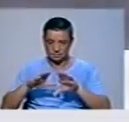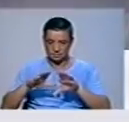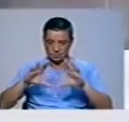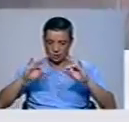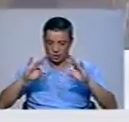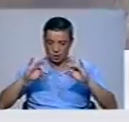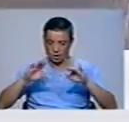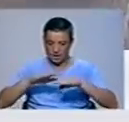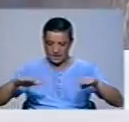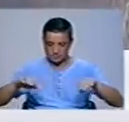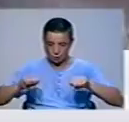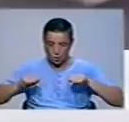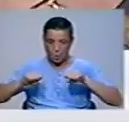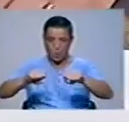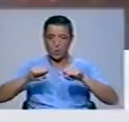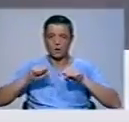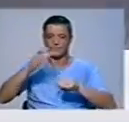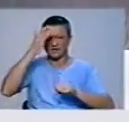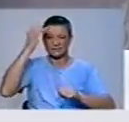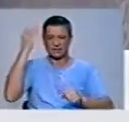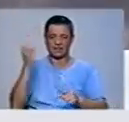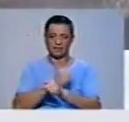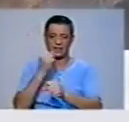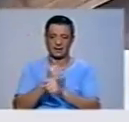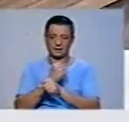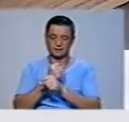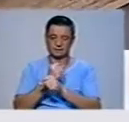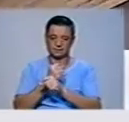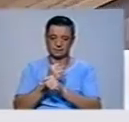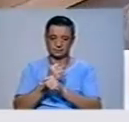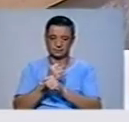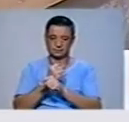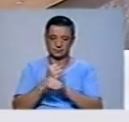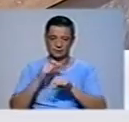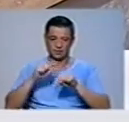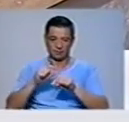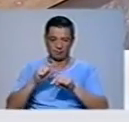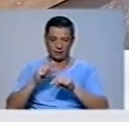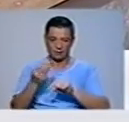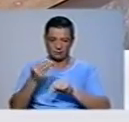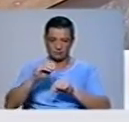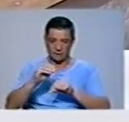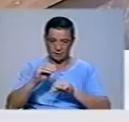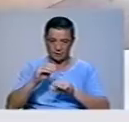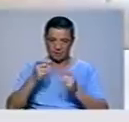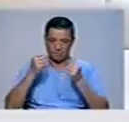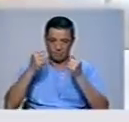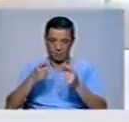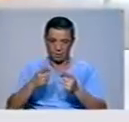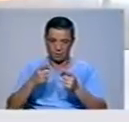à mesa, não se cola ao rolo, sempre muito fácil de trabalhar. Vamos continuar a colocar mais uma pequena